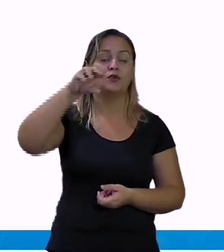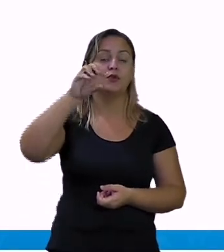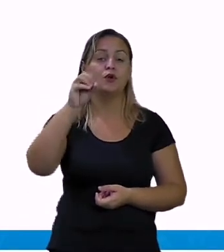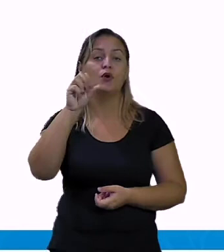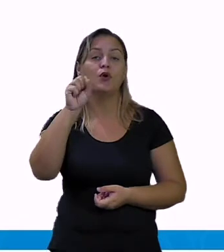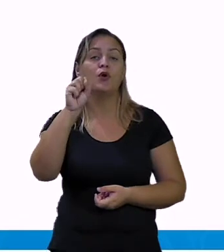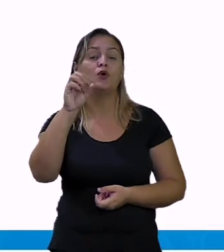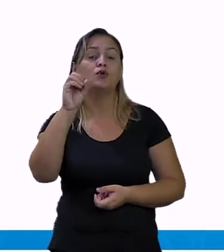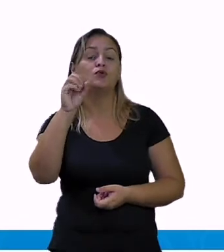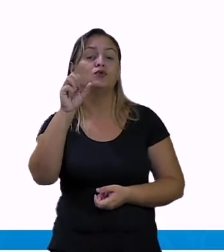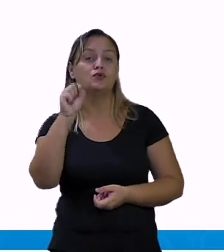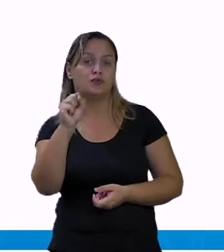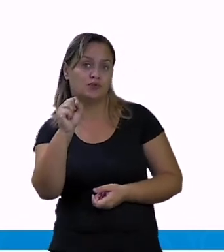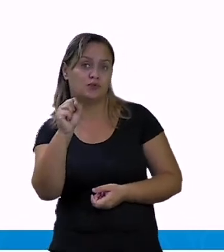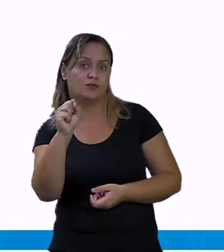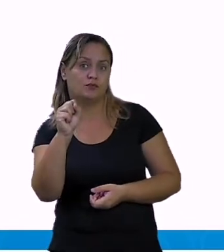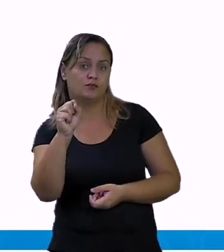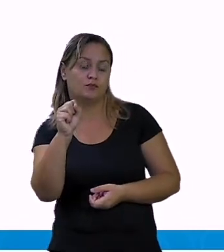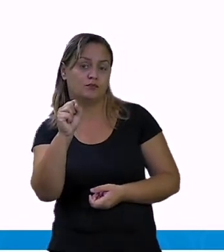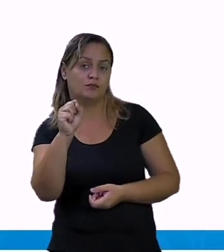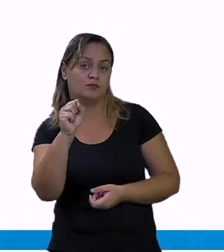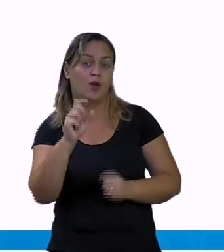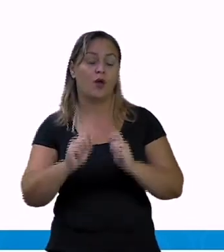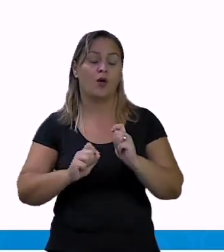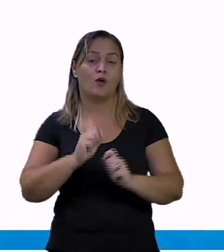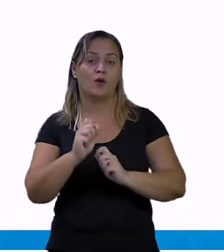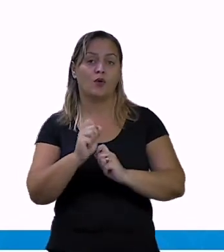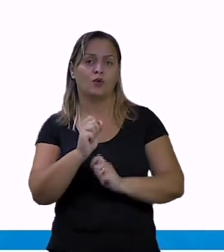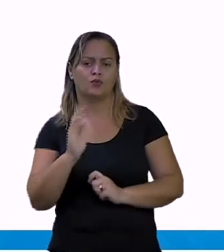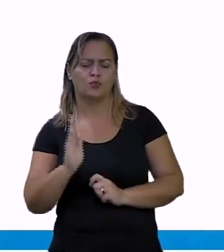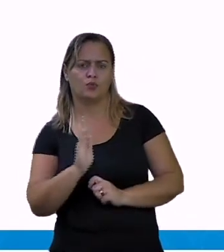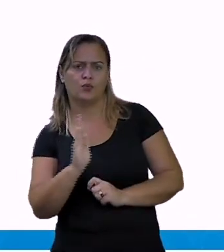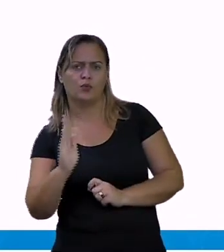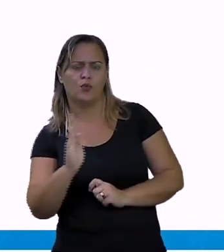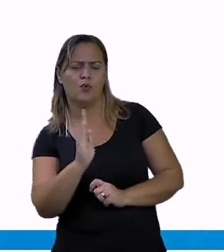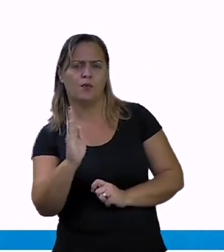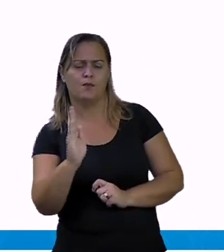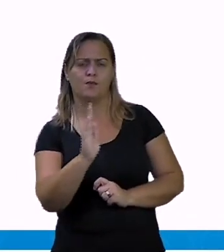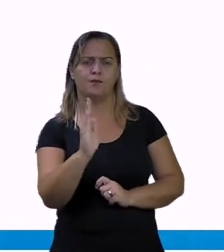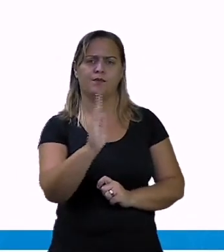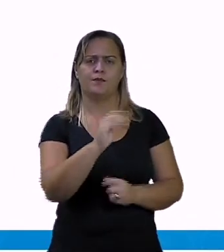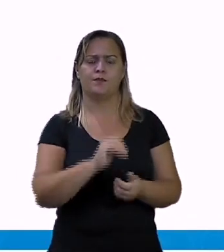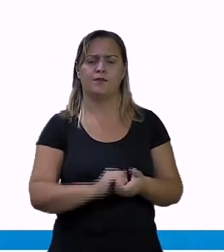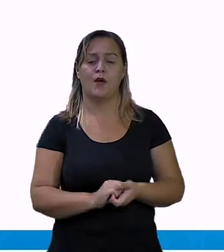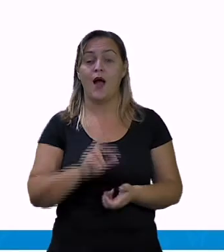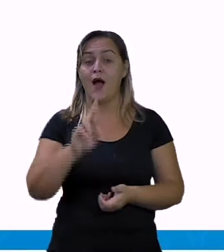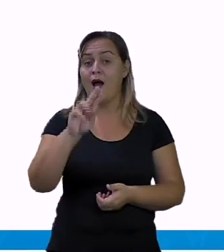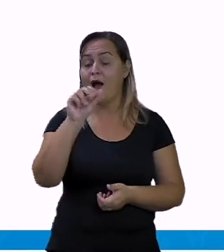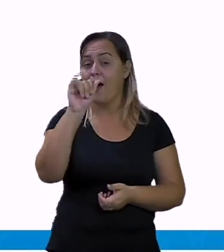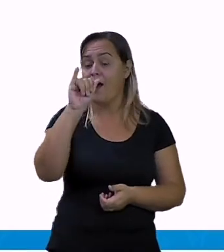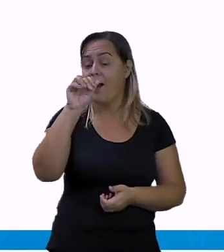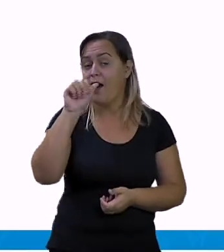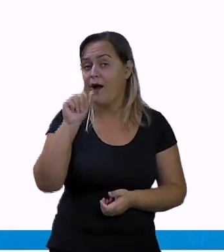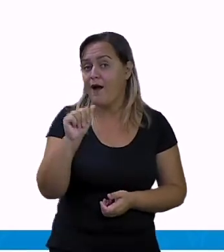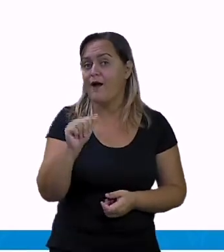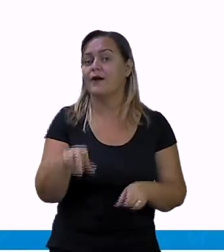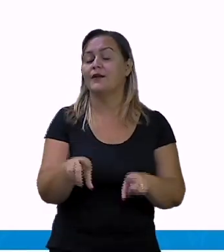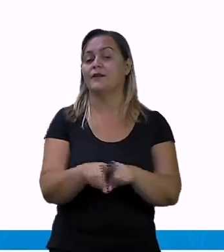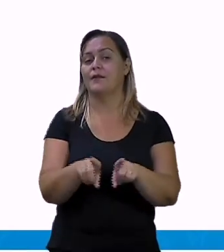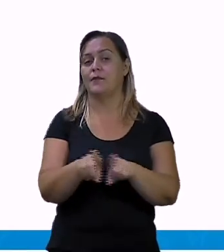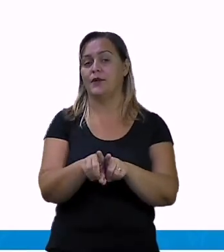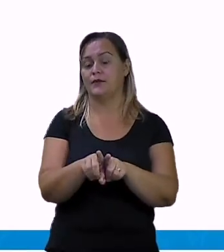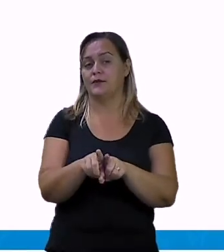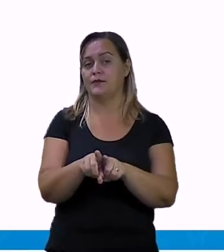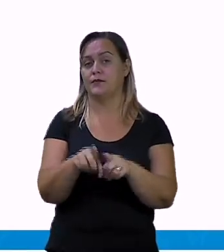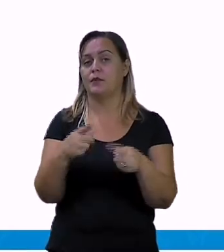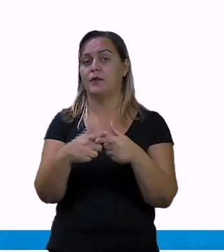esses são os representantes destes grupos. Em vez de material ósseo, eles têm um